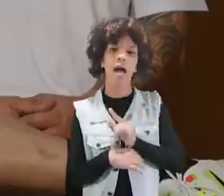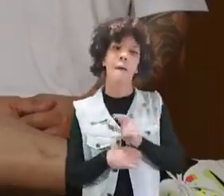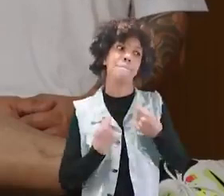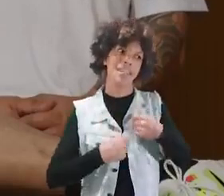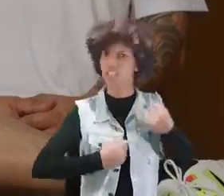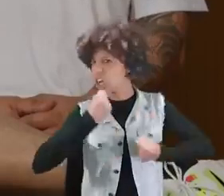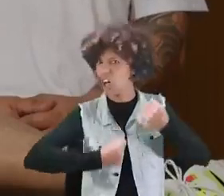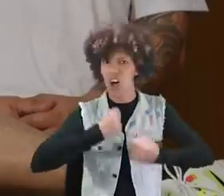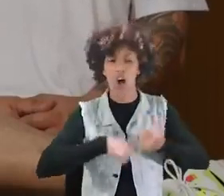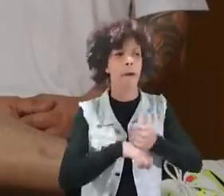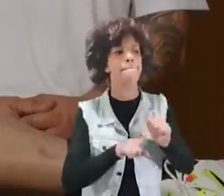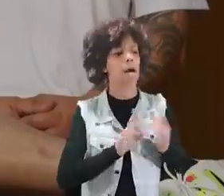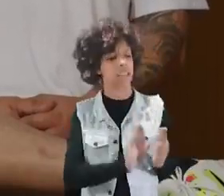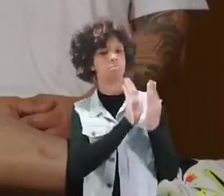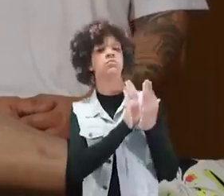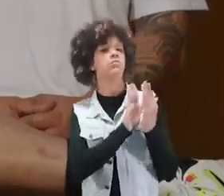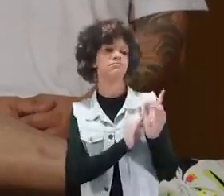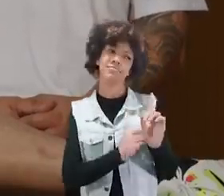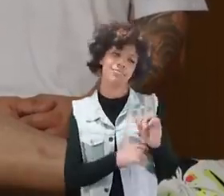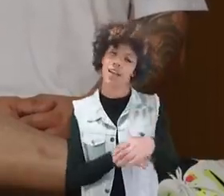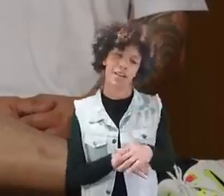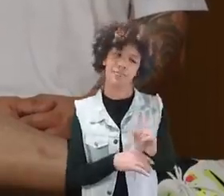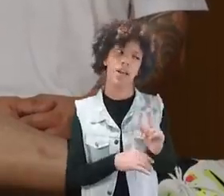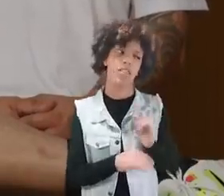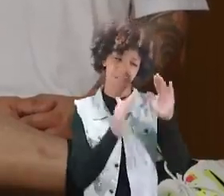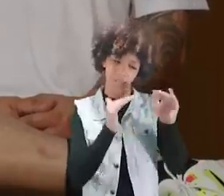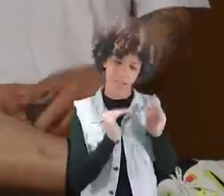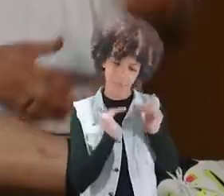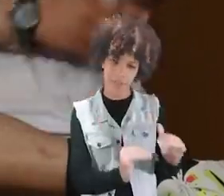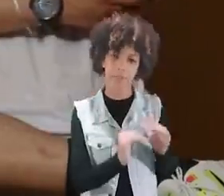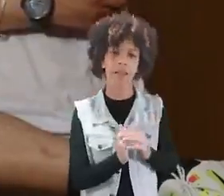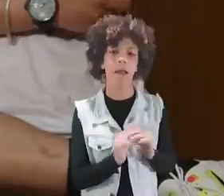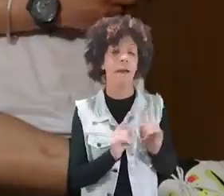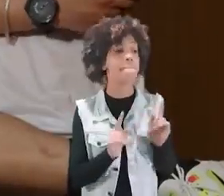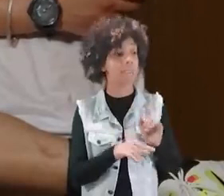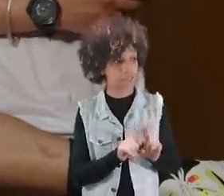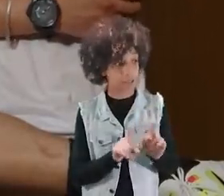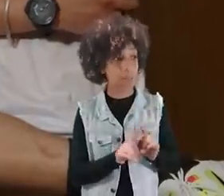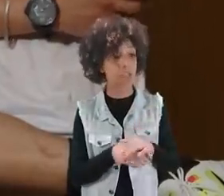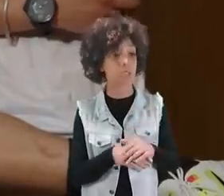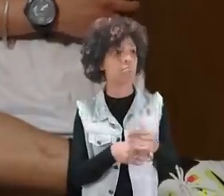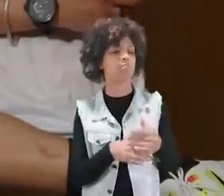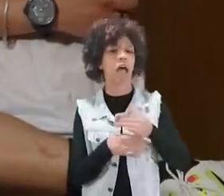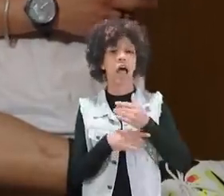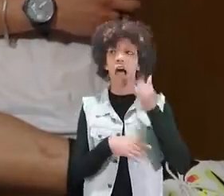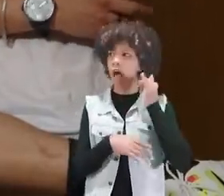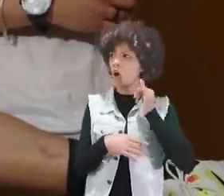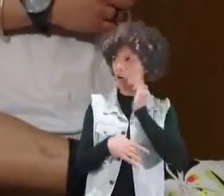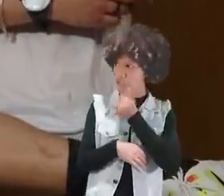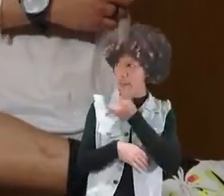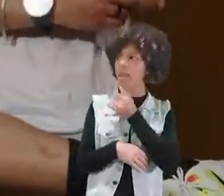teve que jogar sem correr assim mas o jogador bater de frente assim não bater de frente não mas a gente sabe Ah o cara não foi o cara não foi da Guerra tricolor